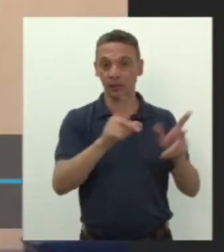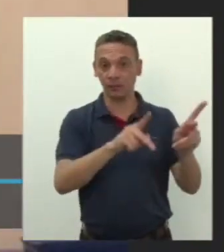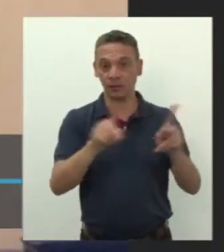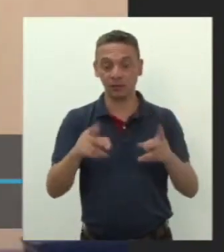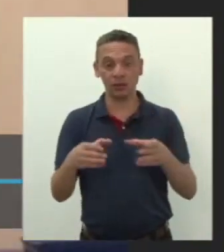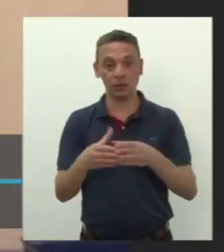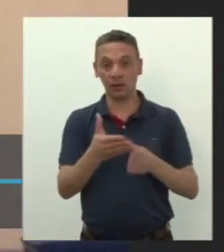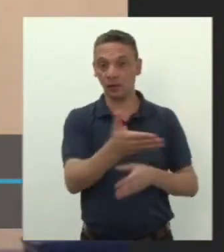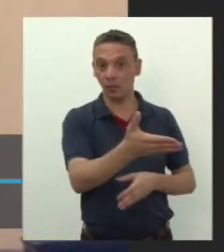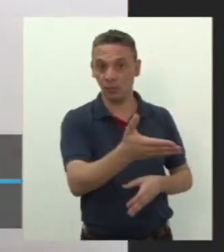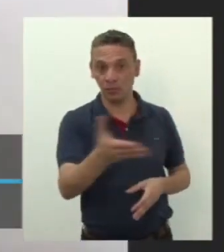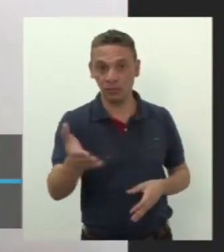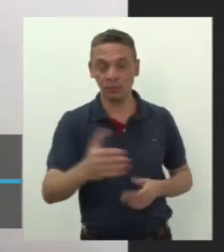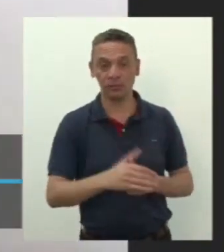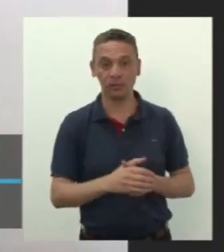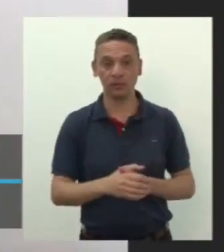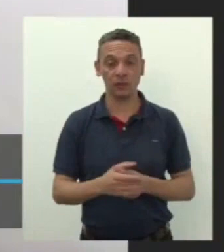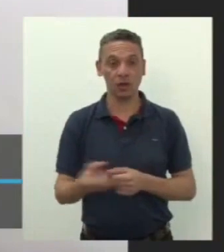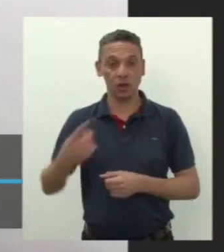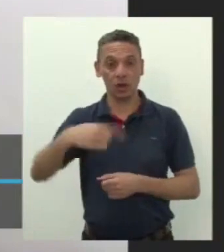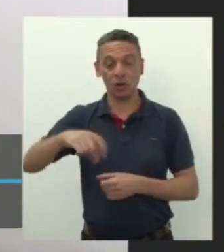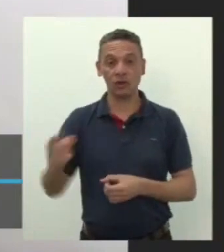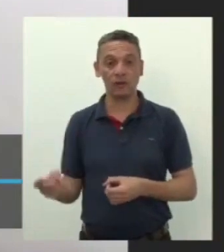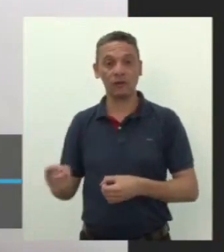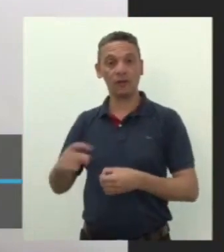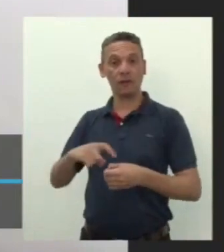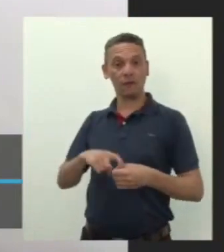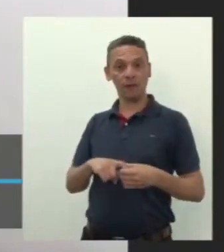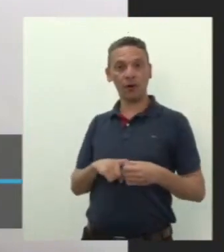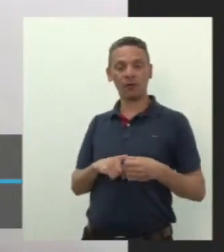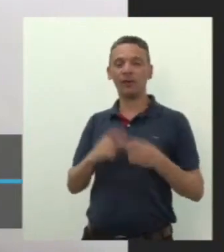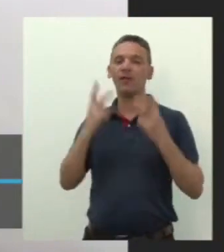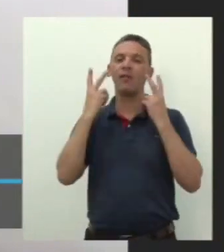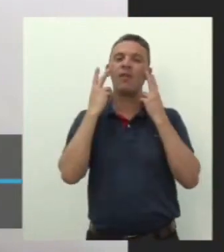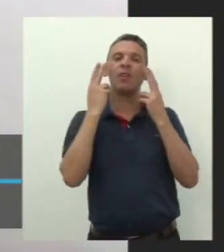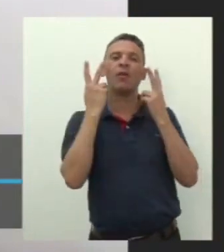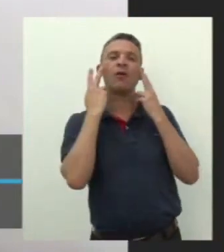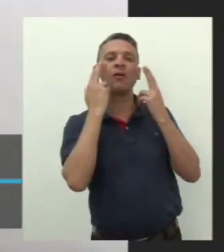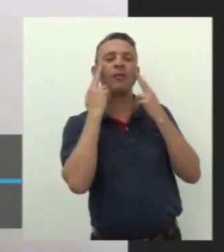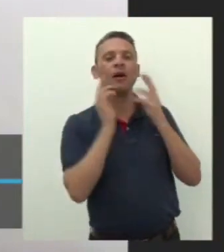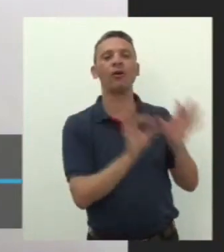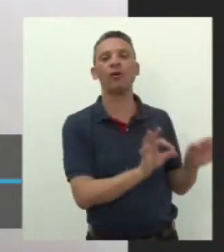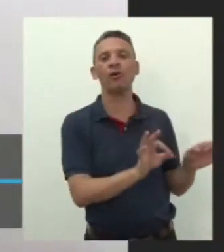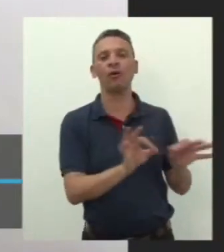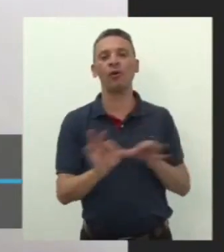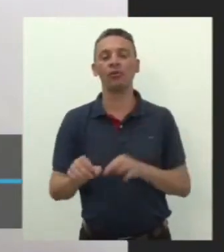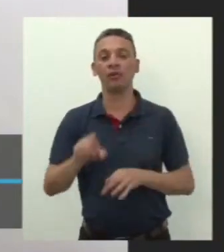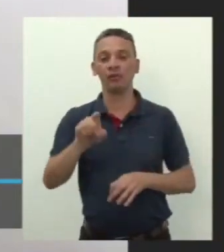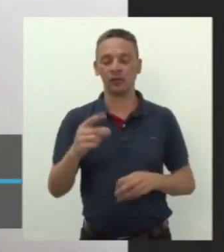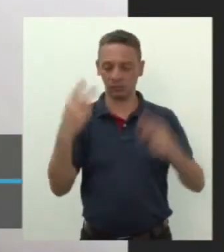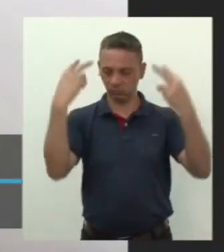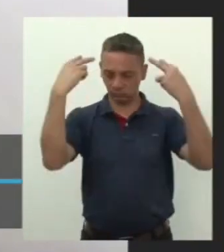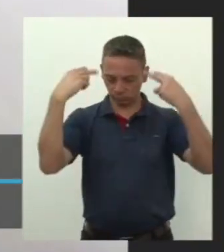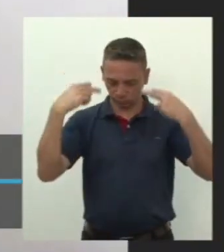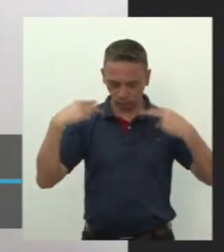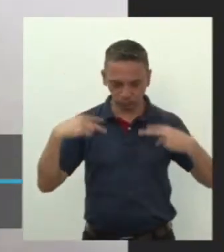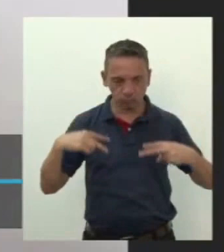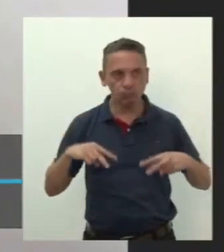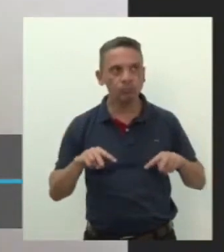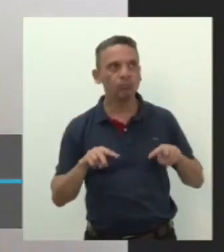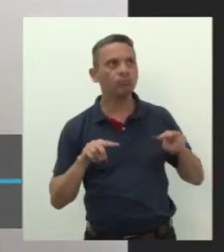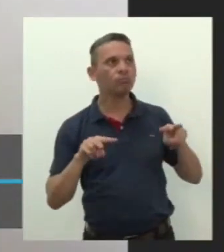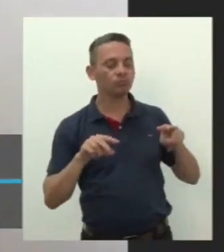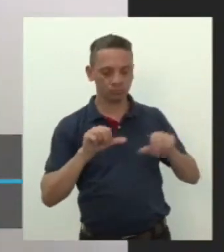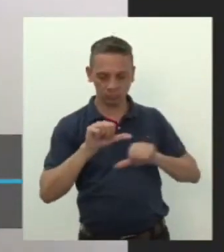professores, quando retornarmos à nossa rotina, você se enxerga